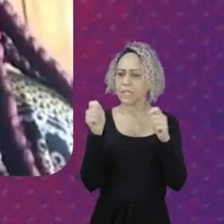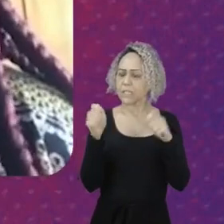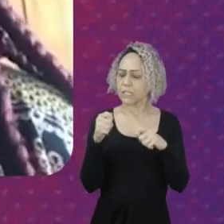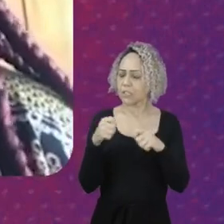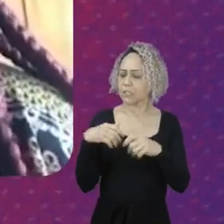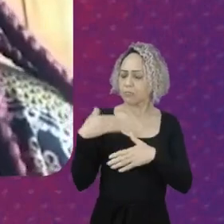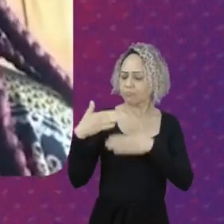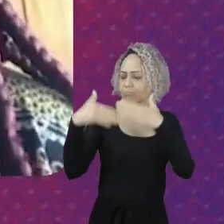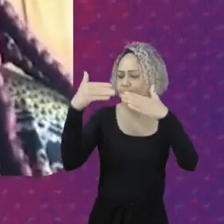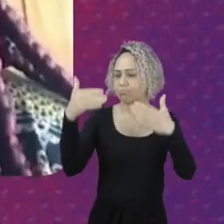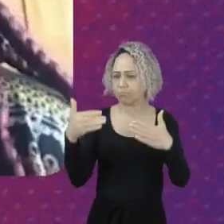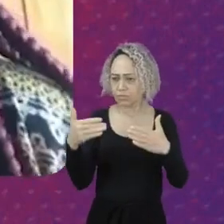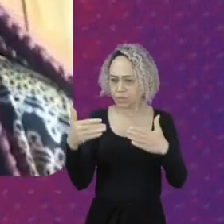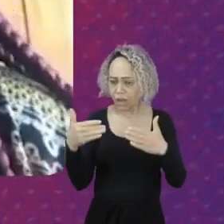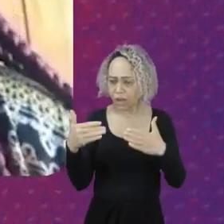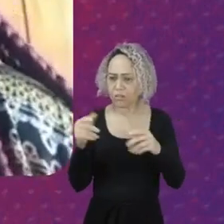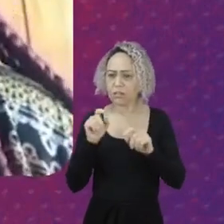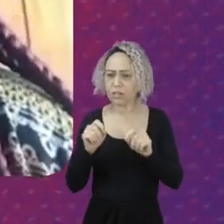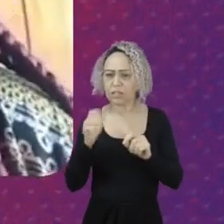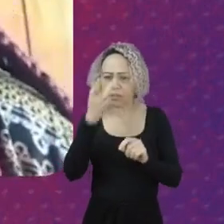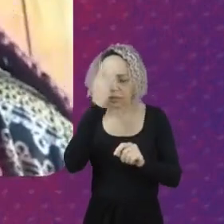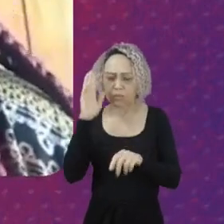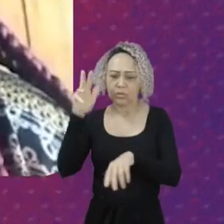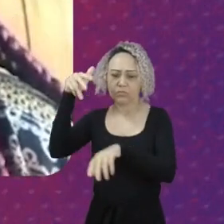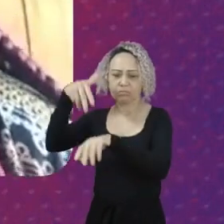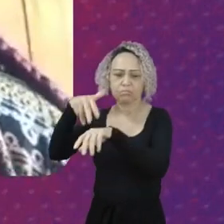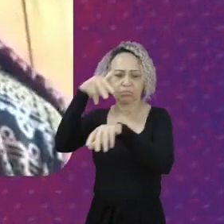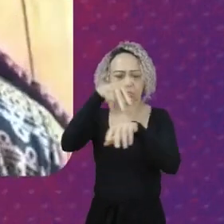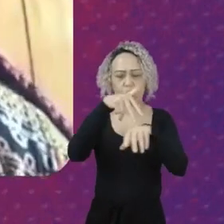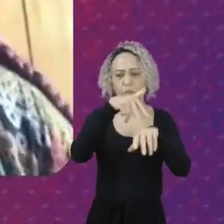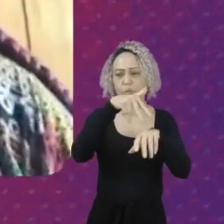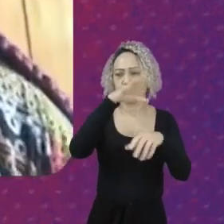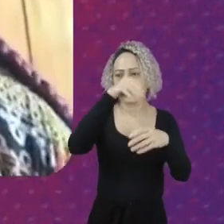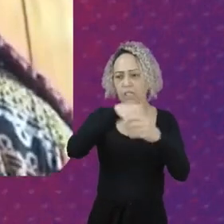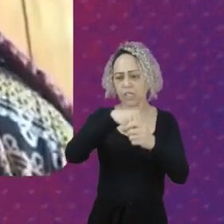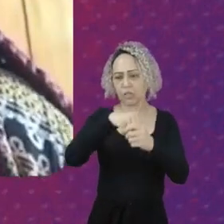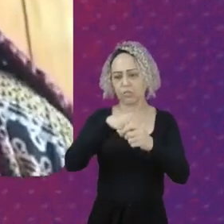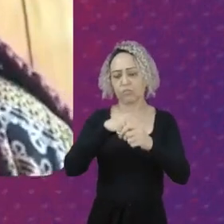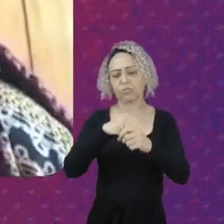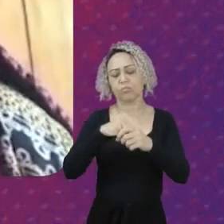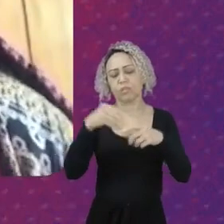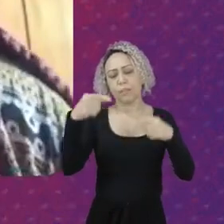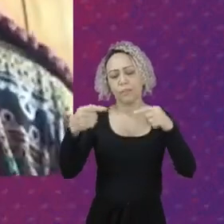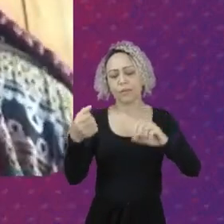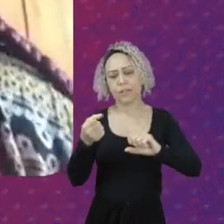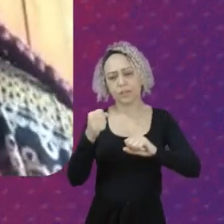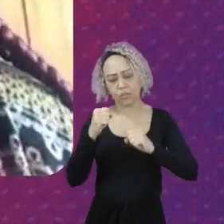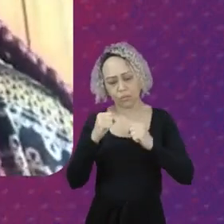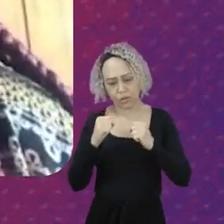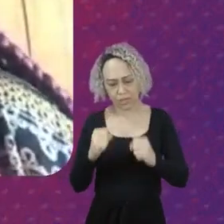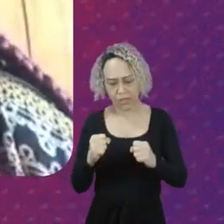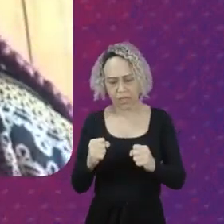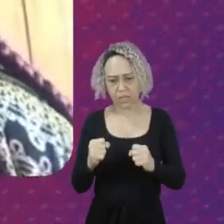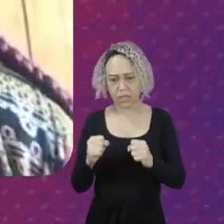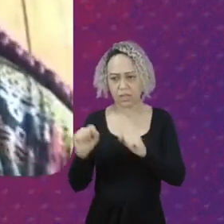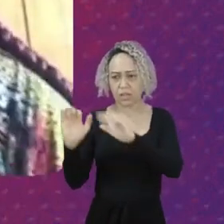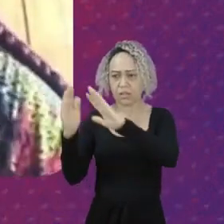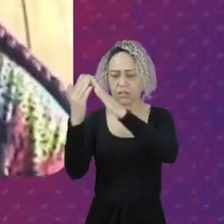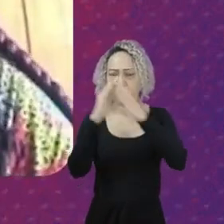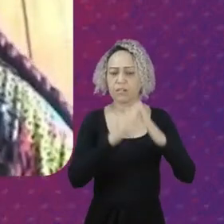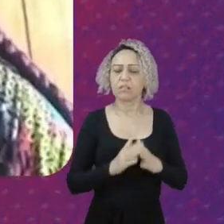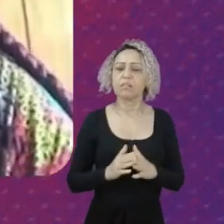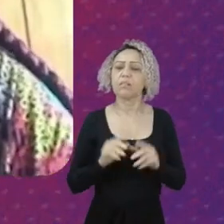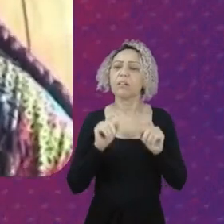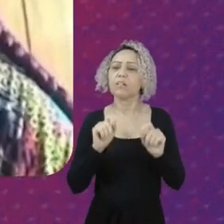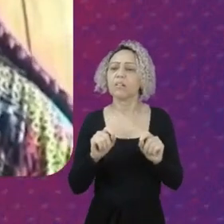produção e na construção de figuras que ocupem o espaço do poder. Porque o estigma da favela, a criminalização da favela, ela